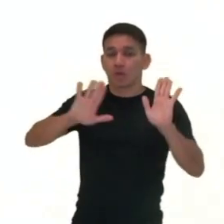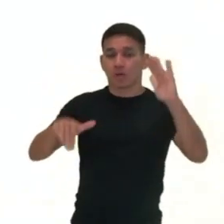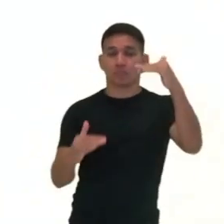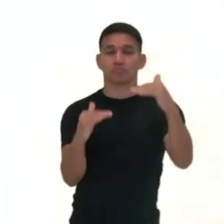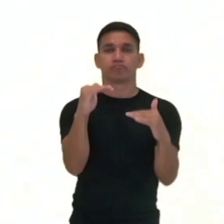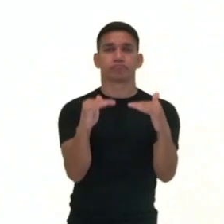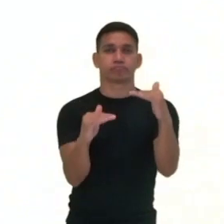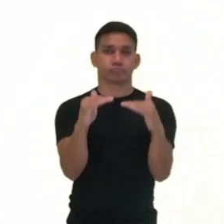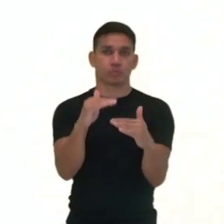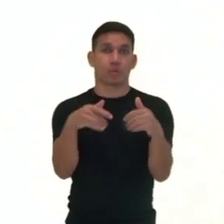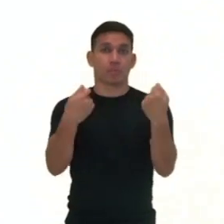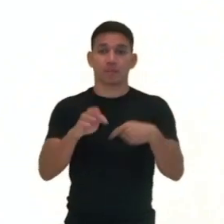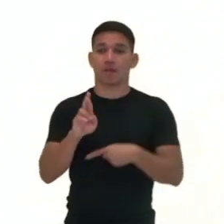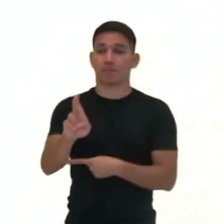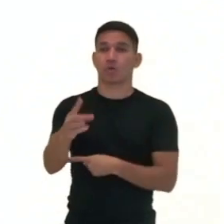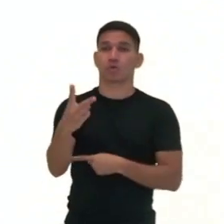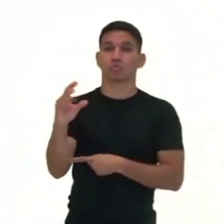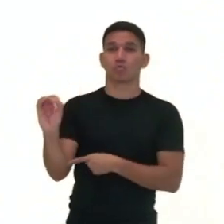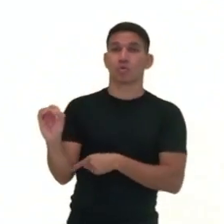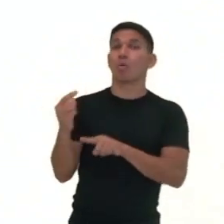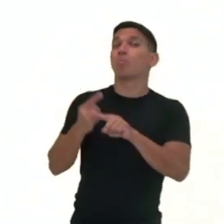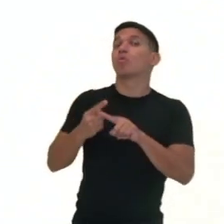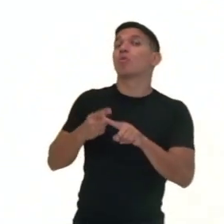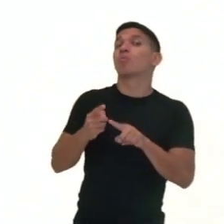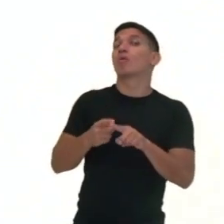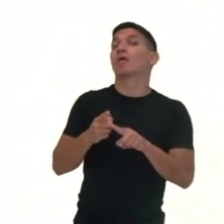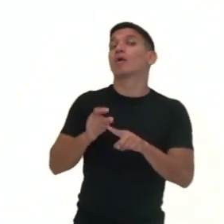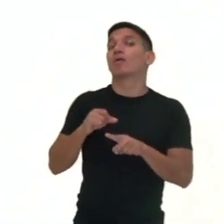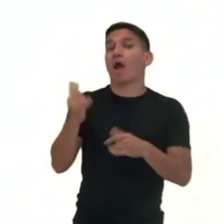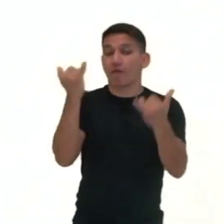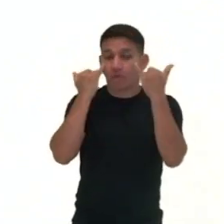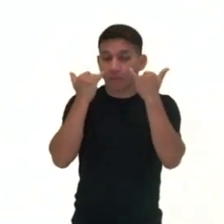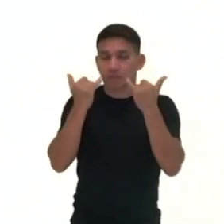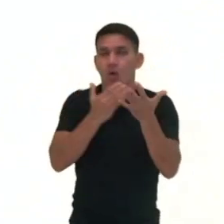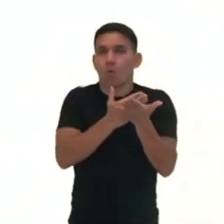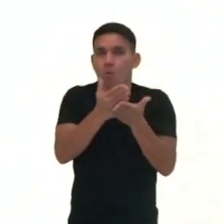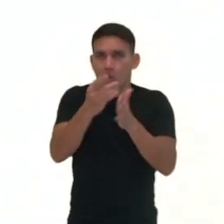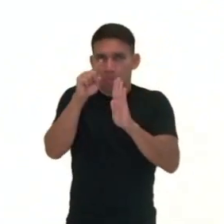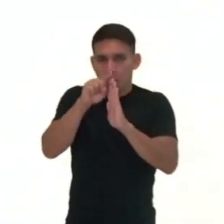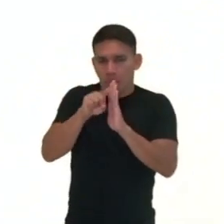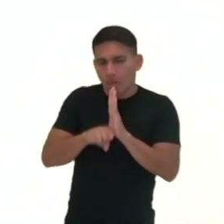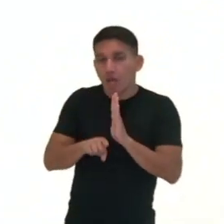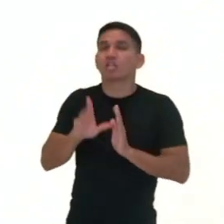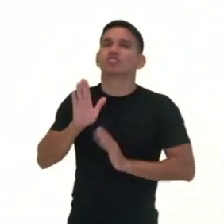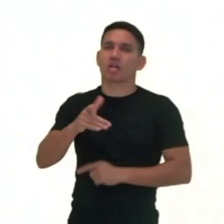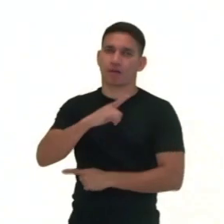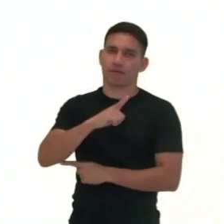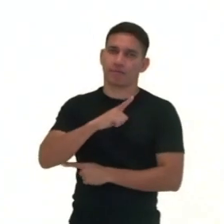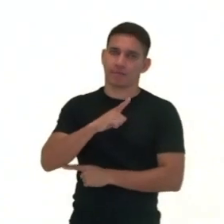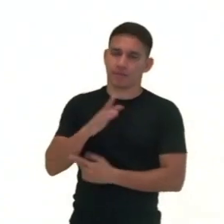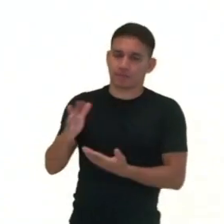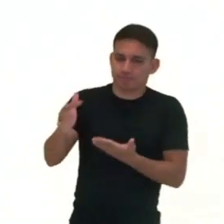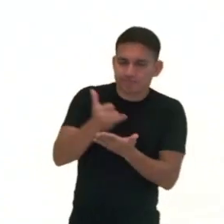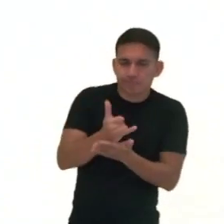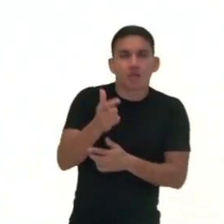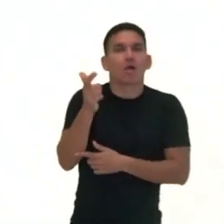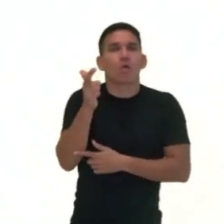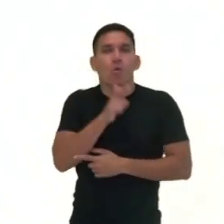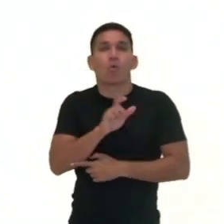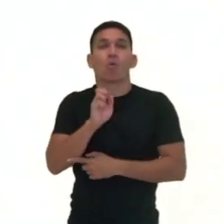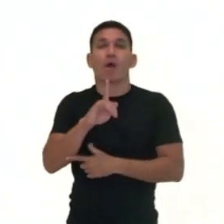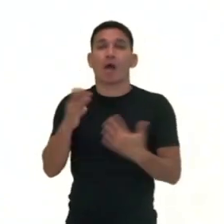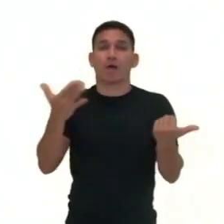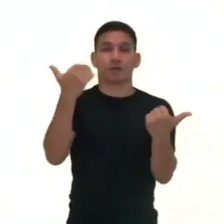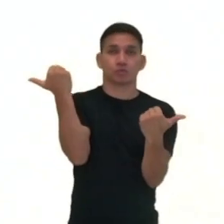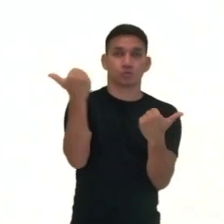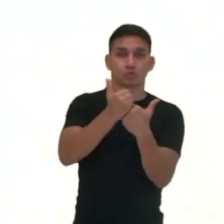proporcionais tem que dar 200, porque o enunciado já disse isso para mim lá atrás, tá? Agora eu vou substituir.